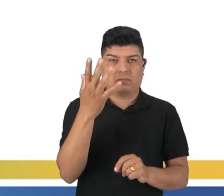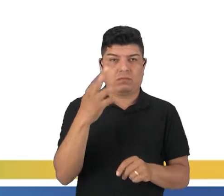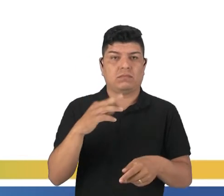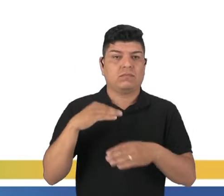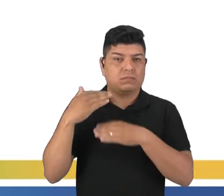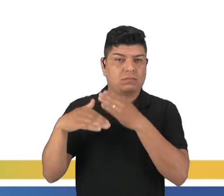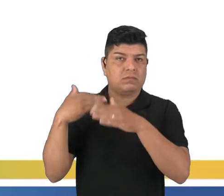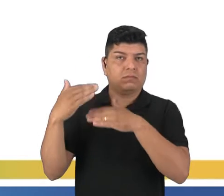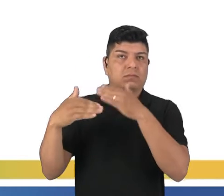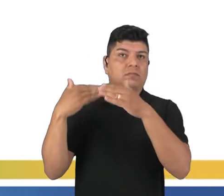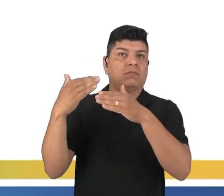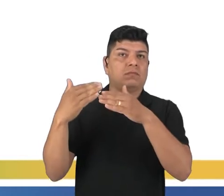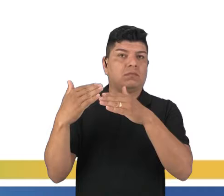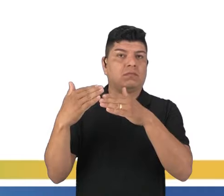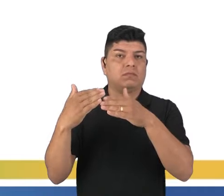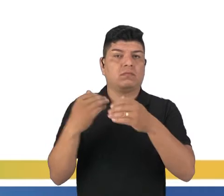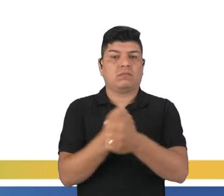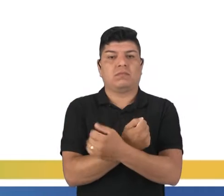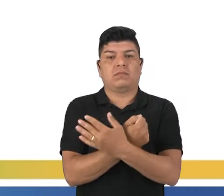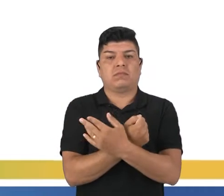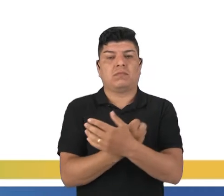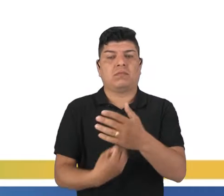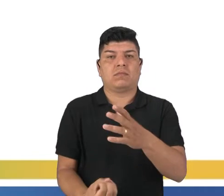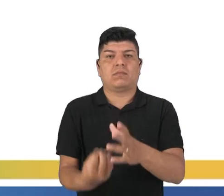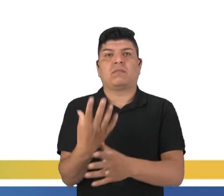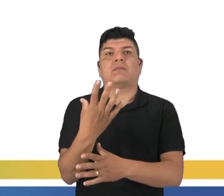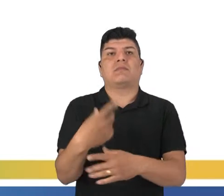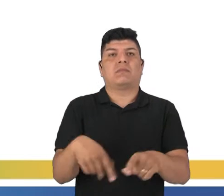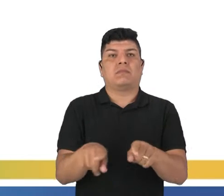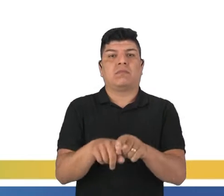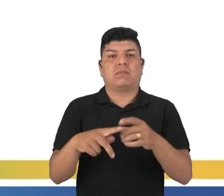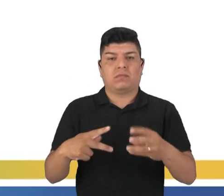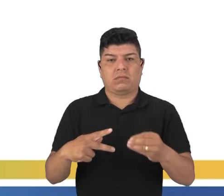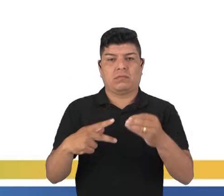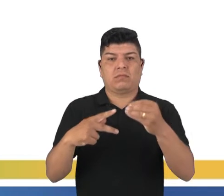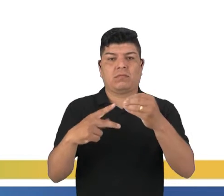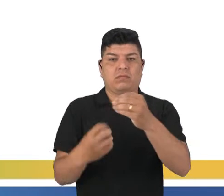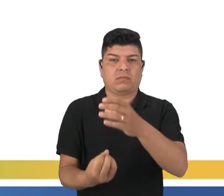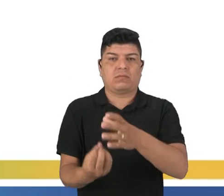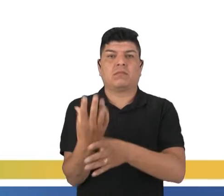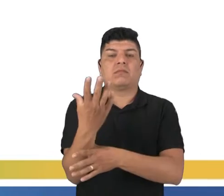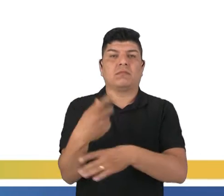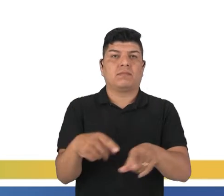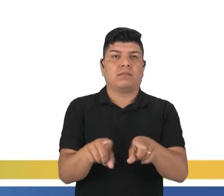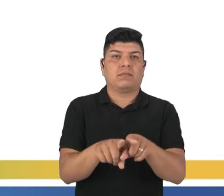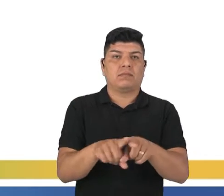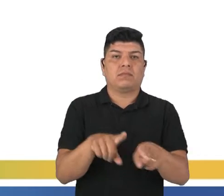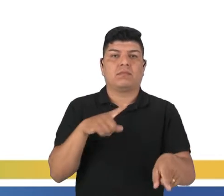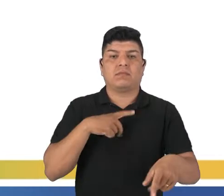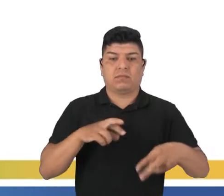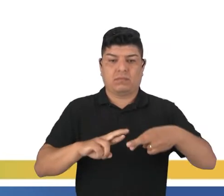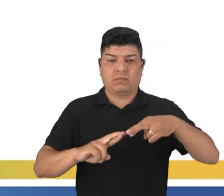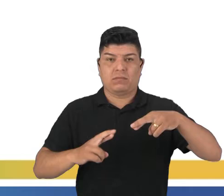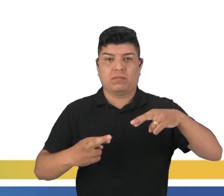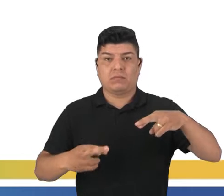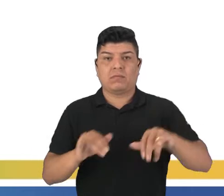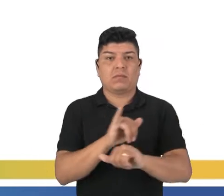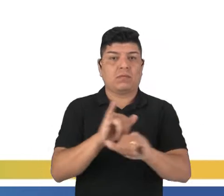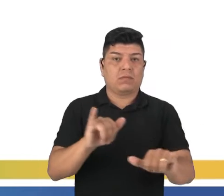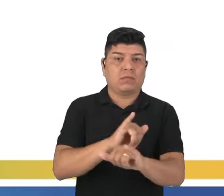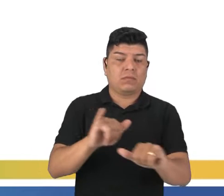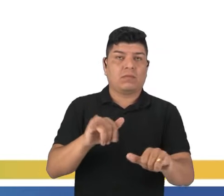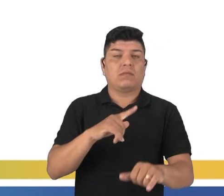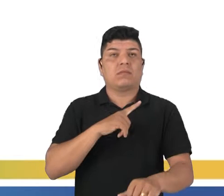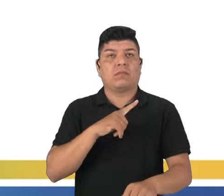esse processo de formação de aminoácidos e formação de proteínas. Bom, existe o RNA mensageiro,